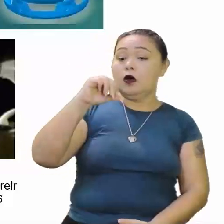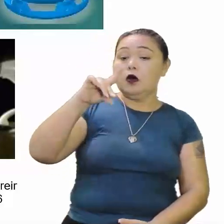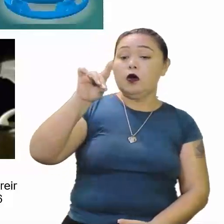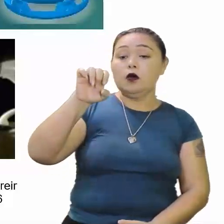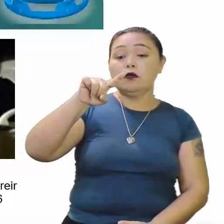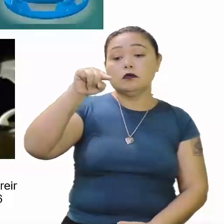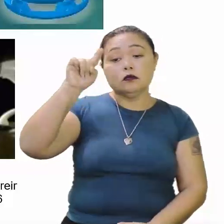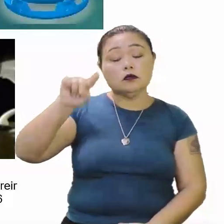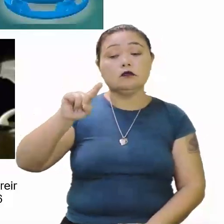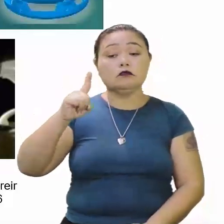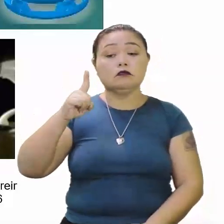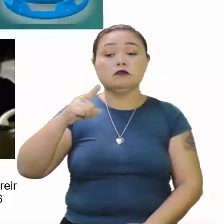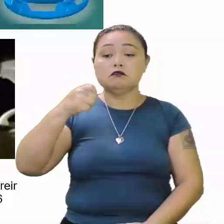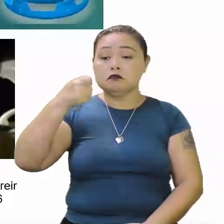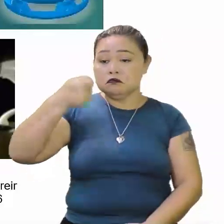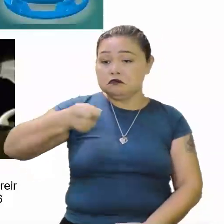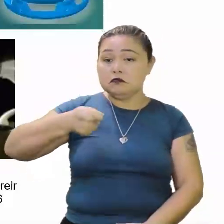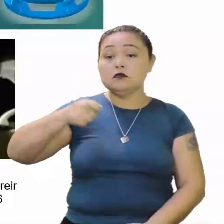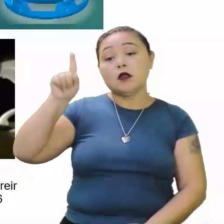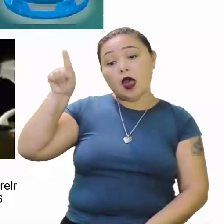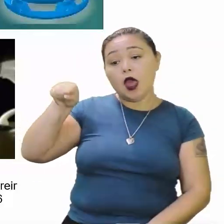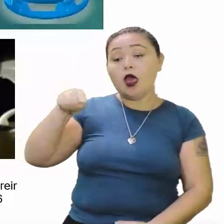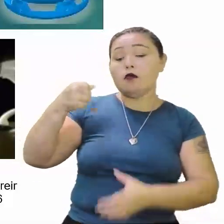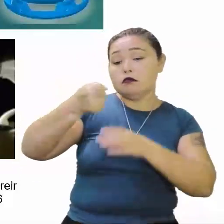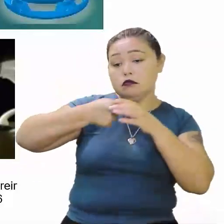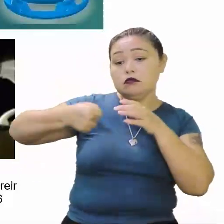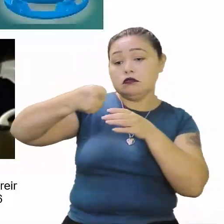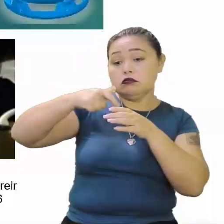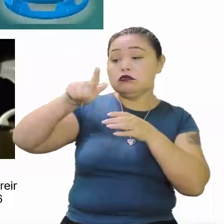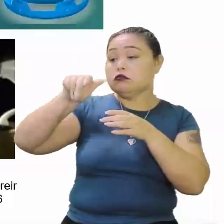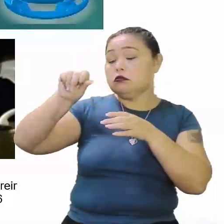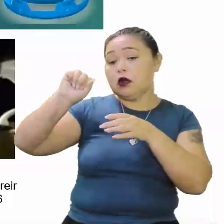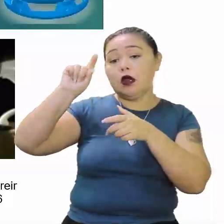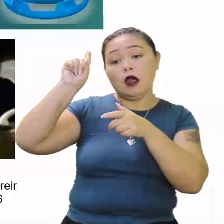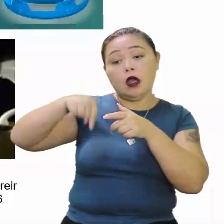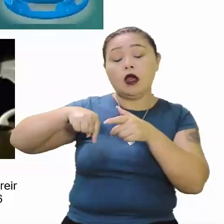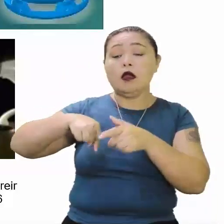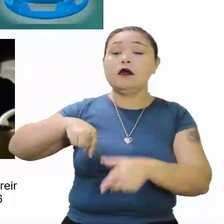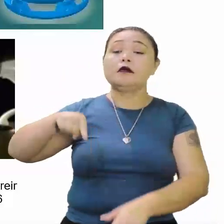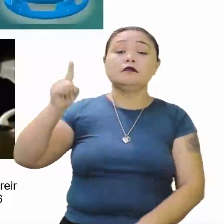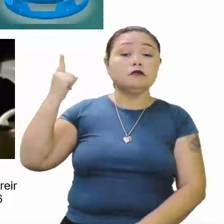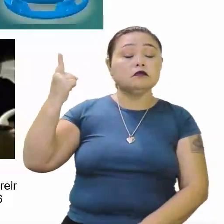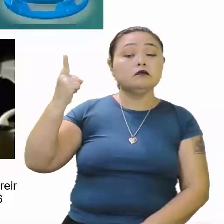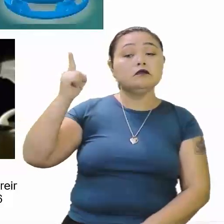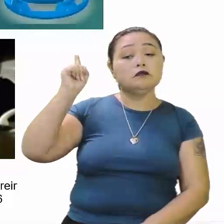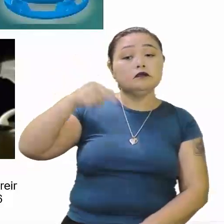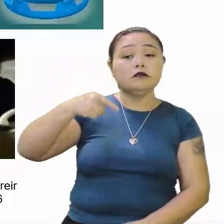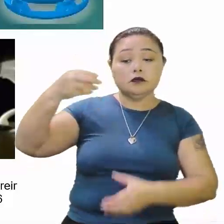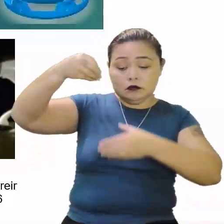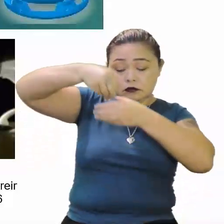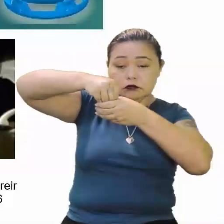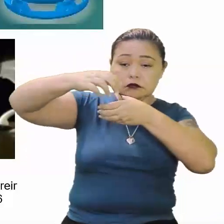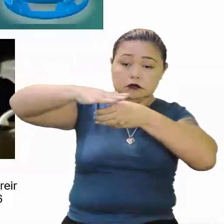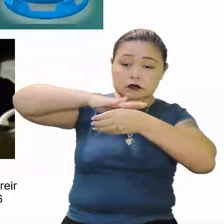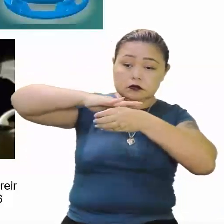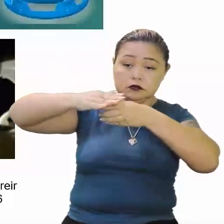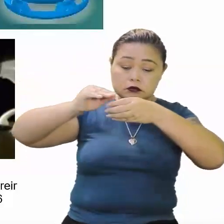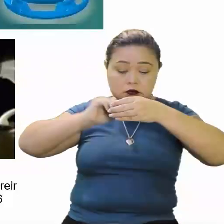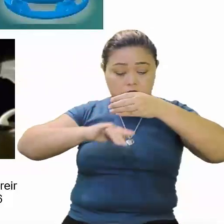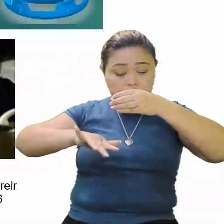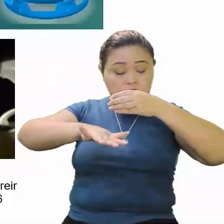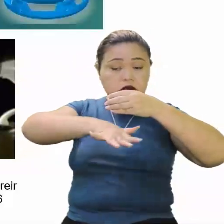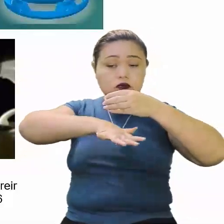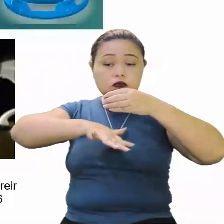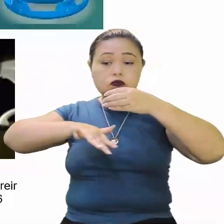de cozinha, que predominantemente é o gás butano. E ele está no botijão de forma liquefeita. Por